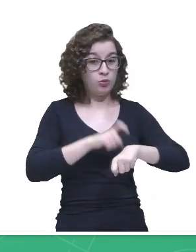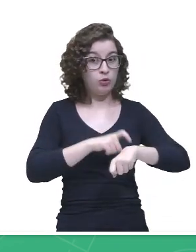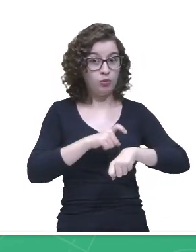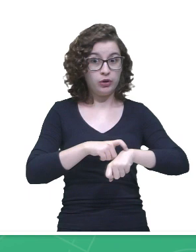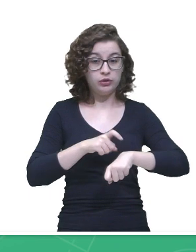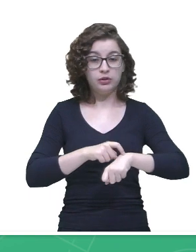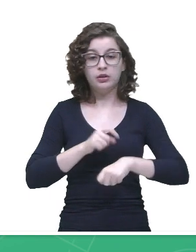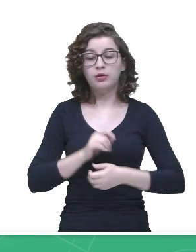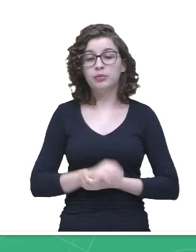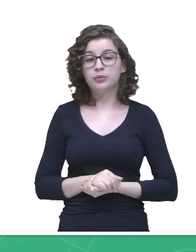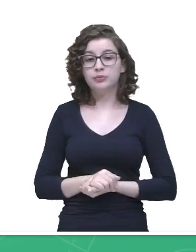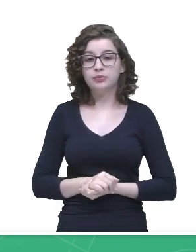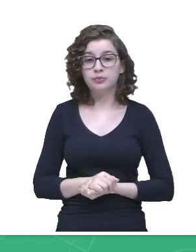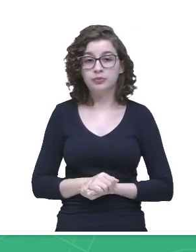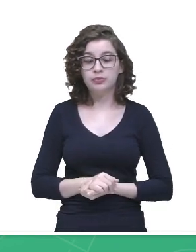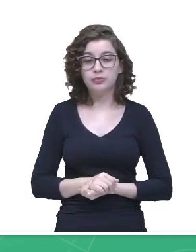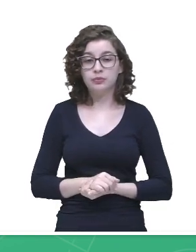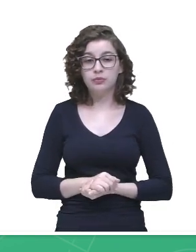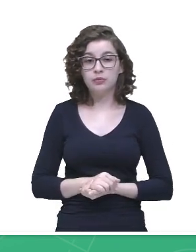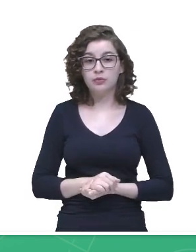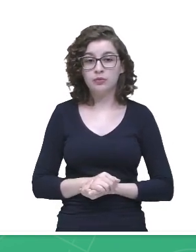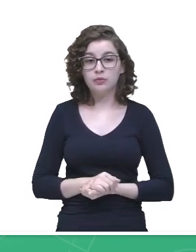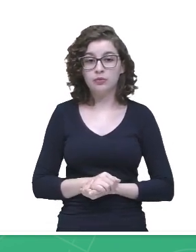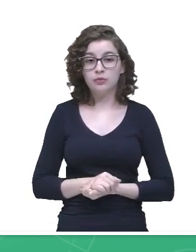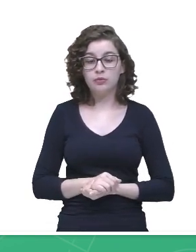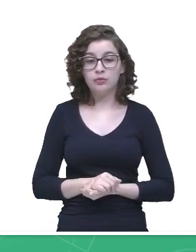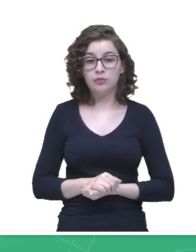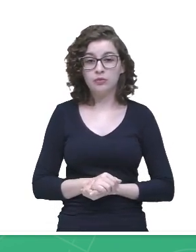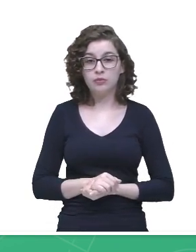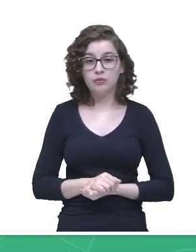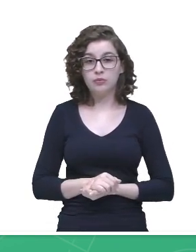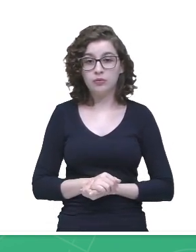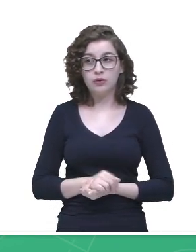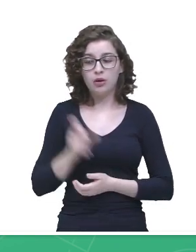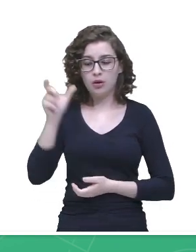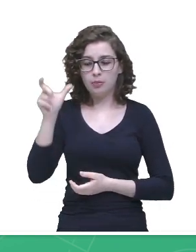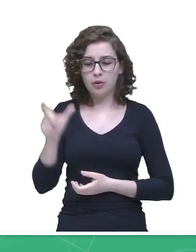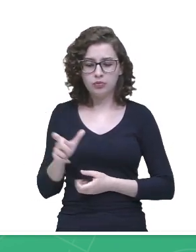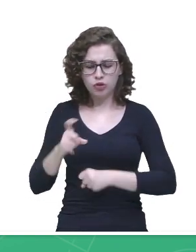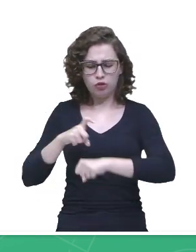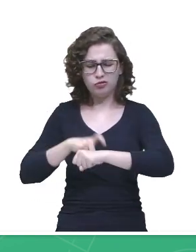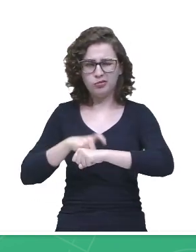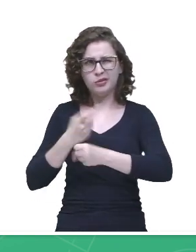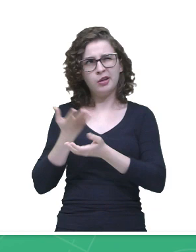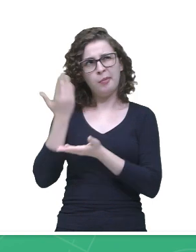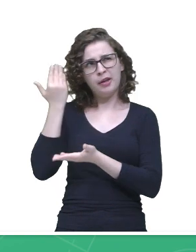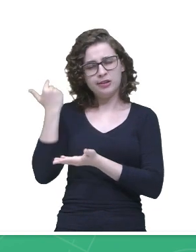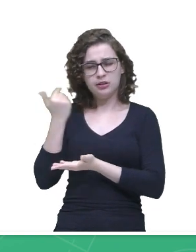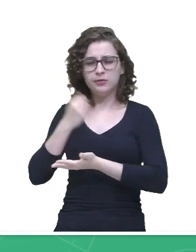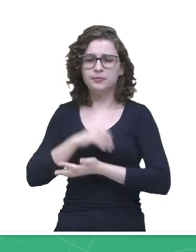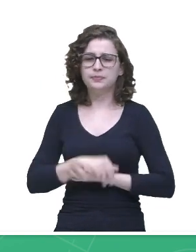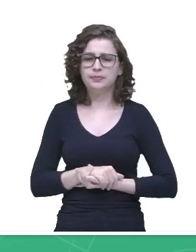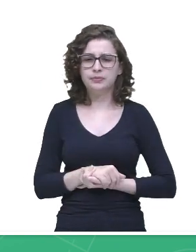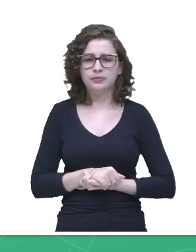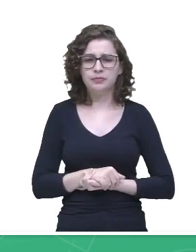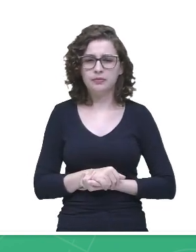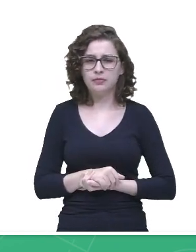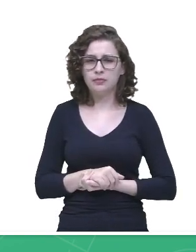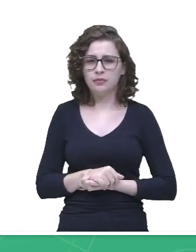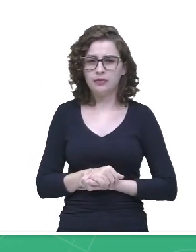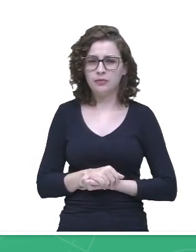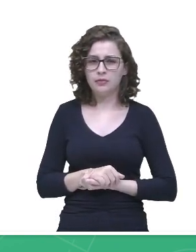e tudo mais, que ele dá uma relação do falante com o passado ao qual ele se refere. El pretérito